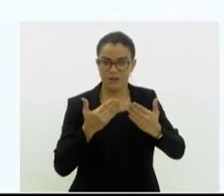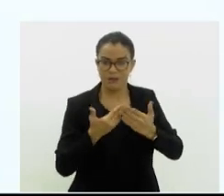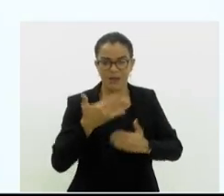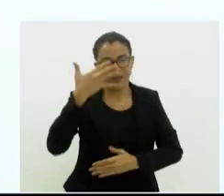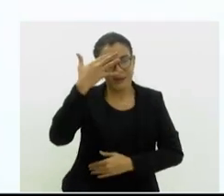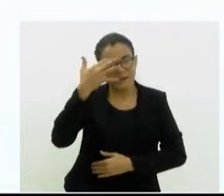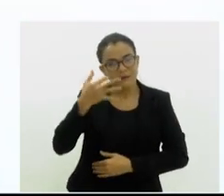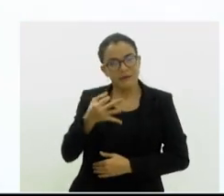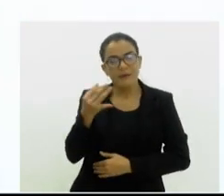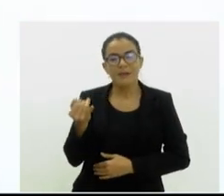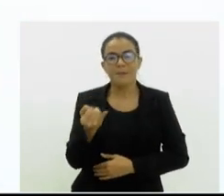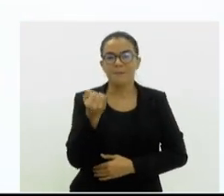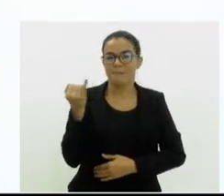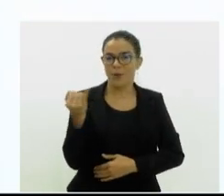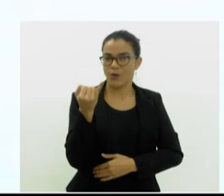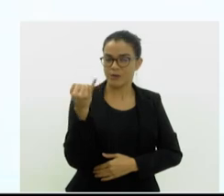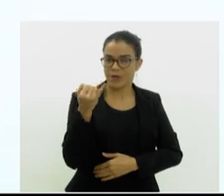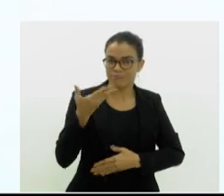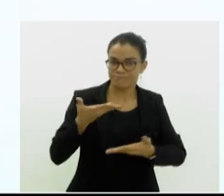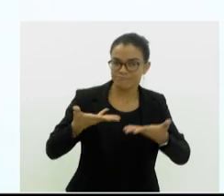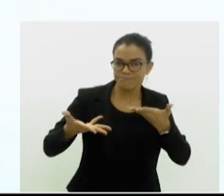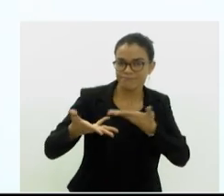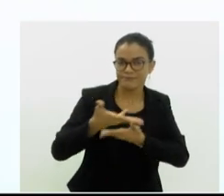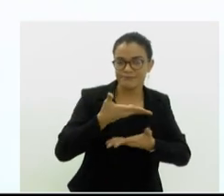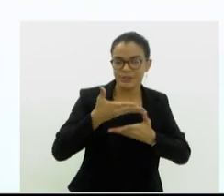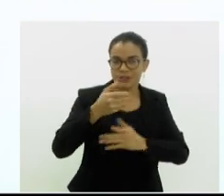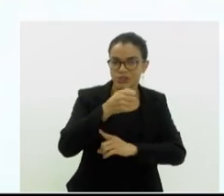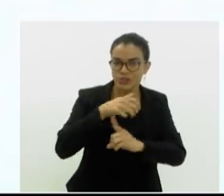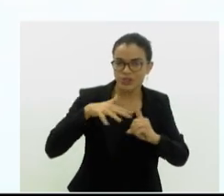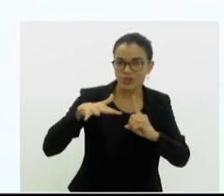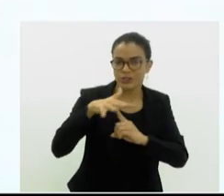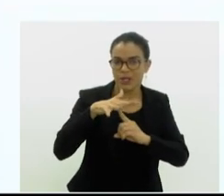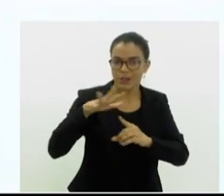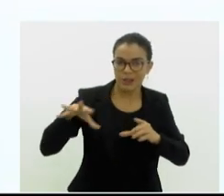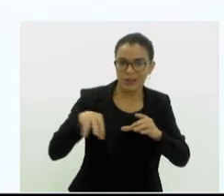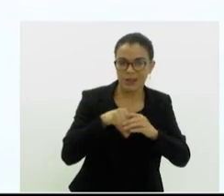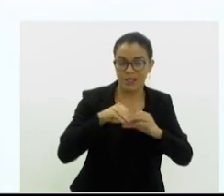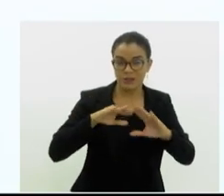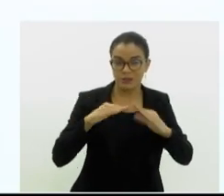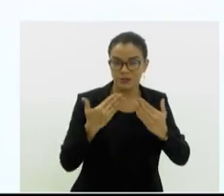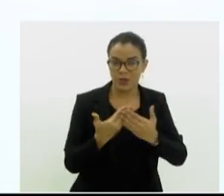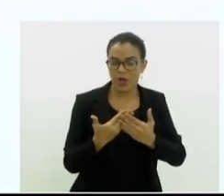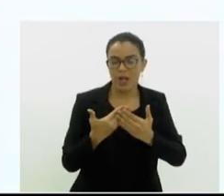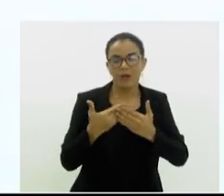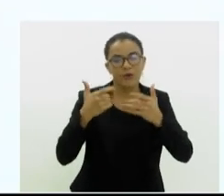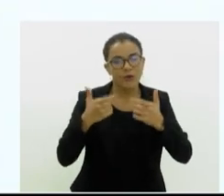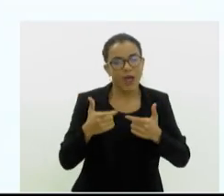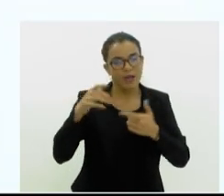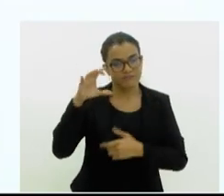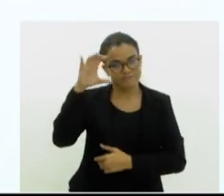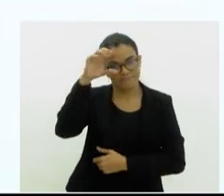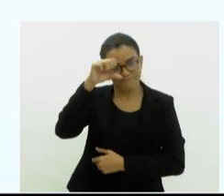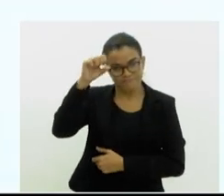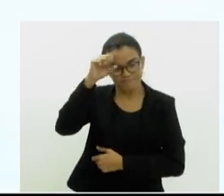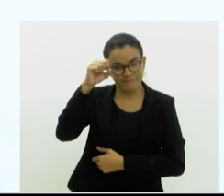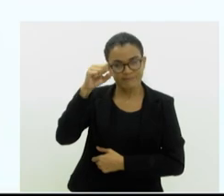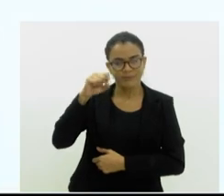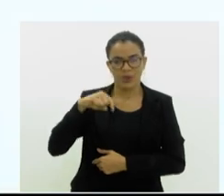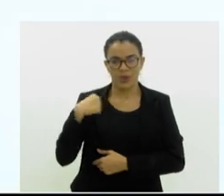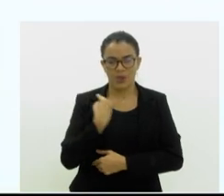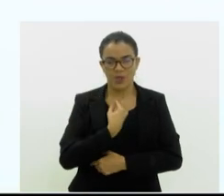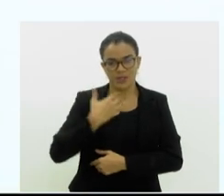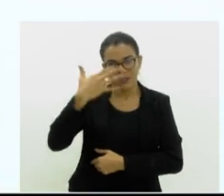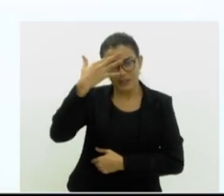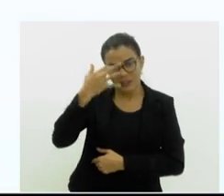a importância do desenvolvimento socioemocional dentro dos espaços de aprendizagem. A gente entende que o